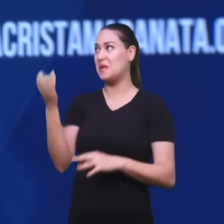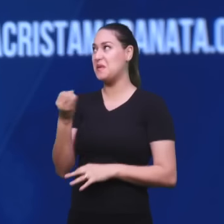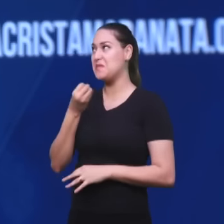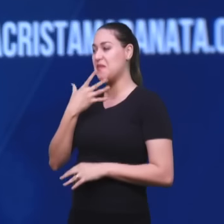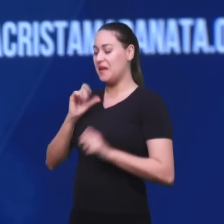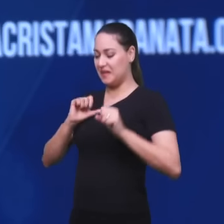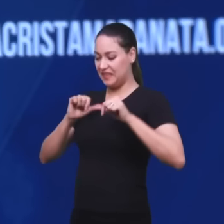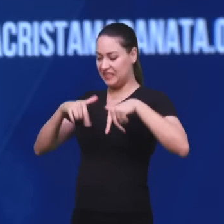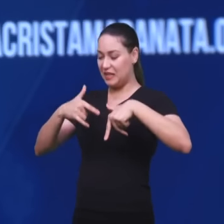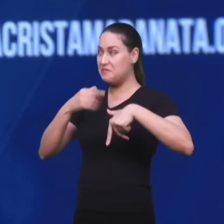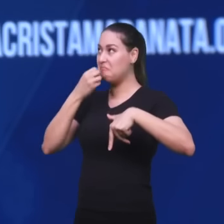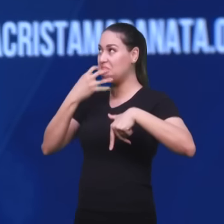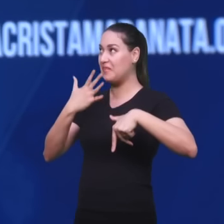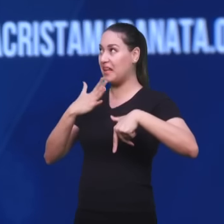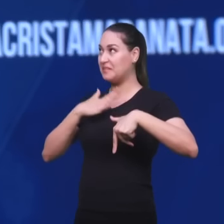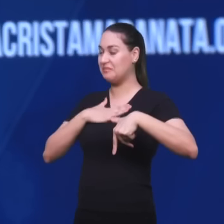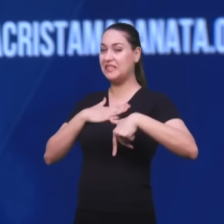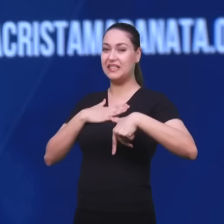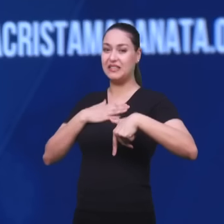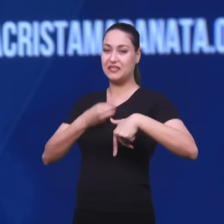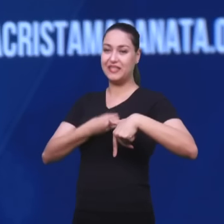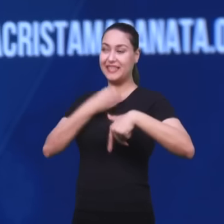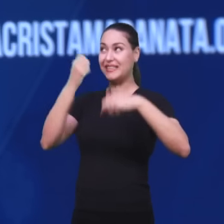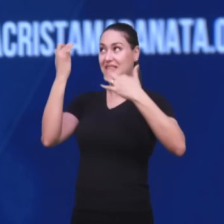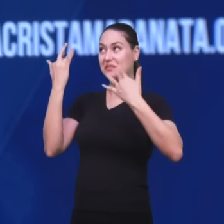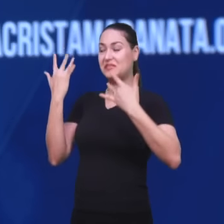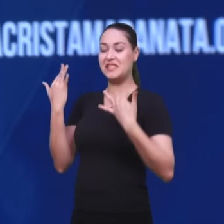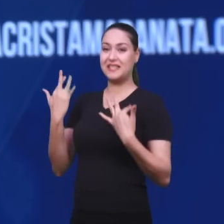Que nos acompanham Neste culto